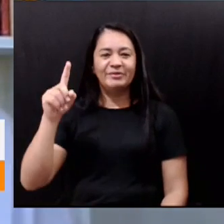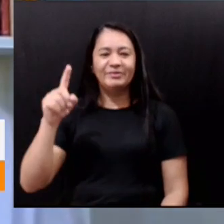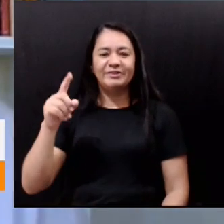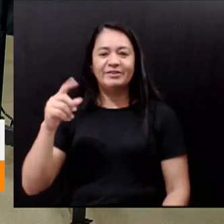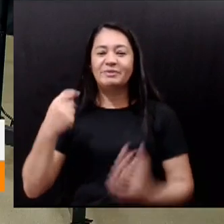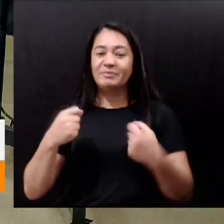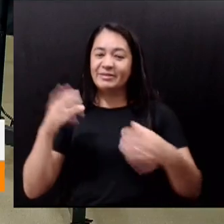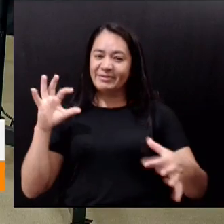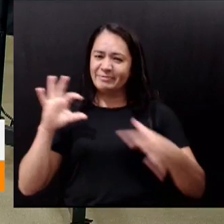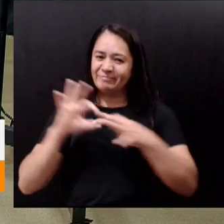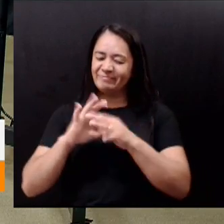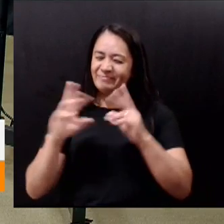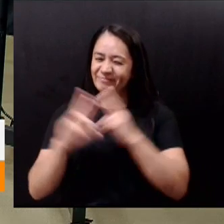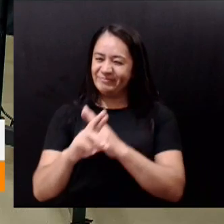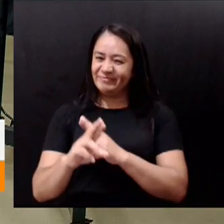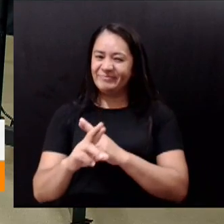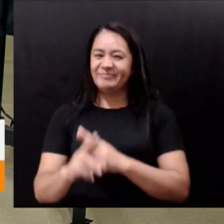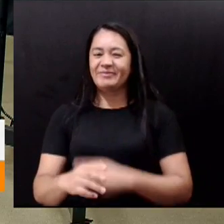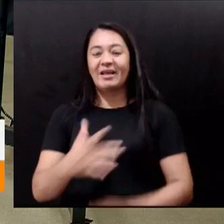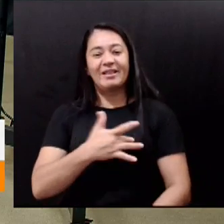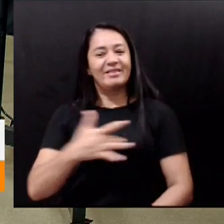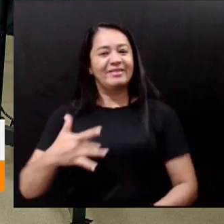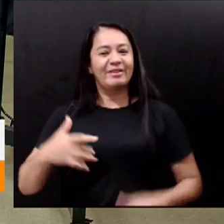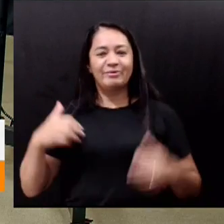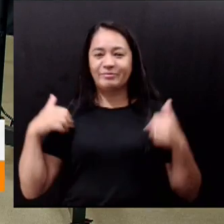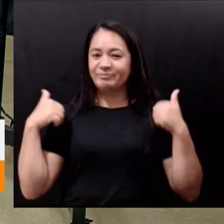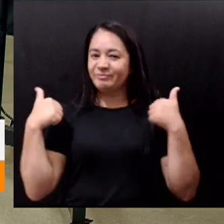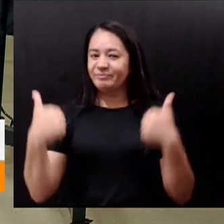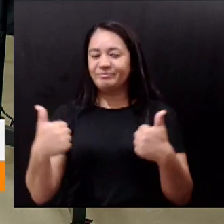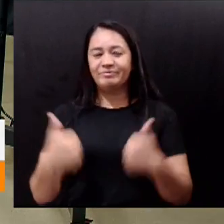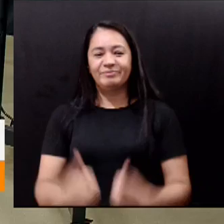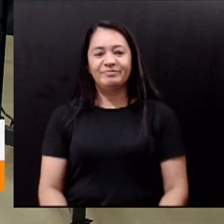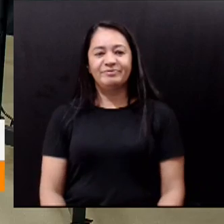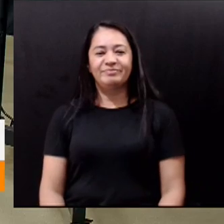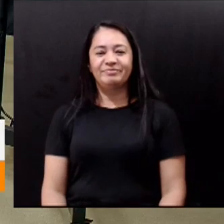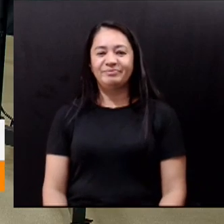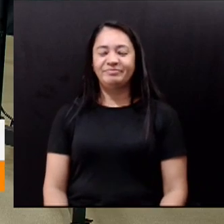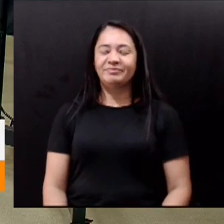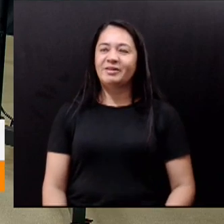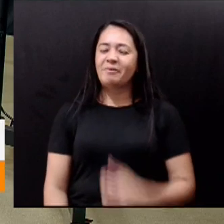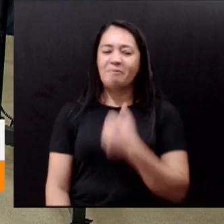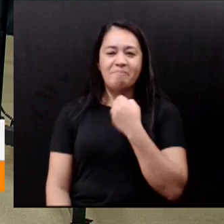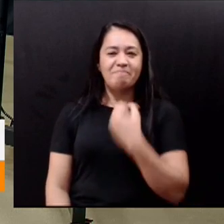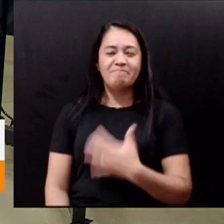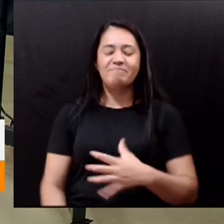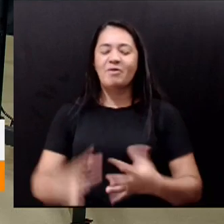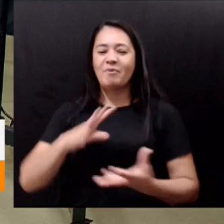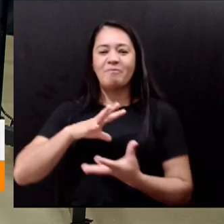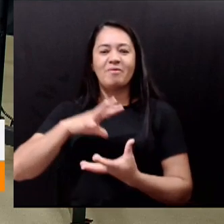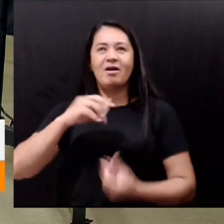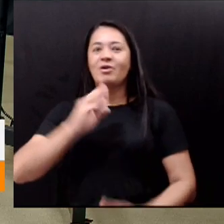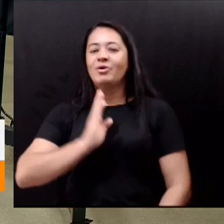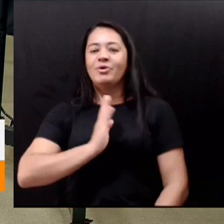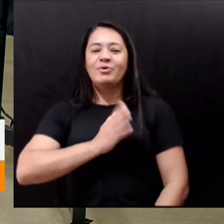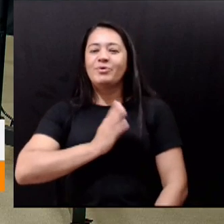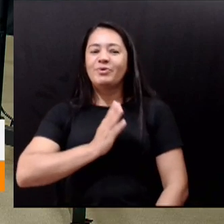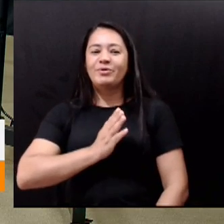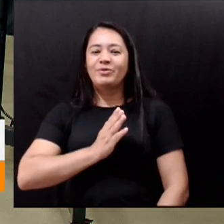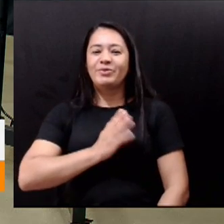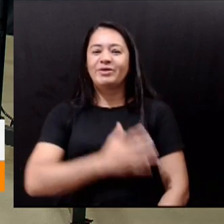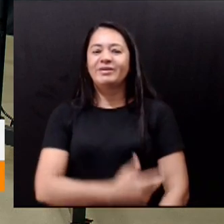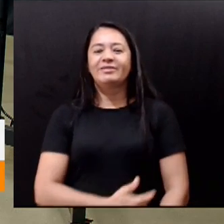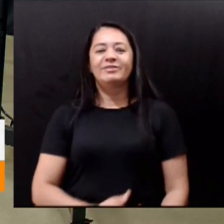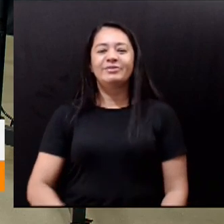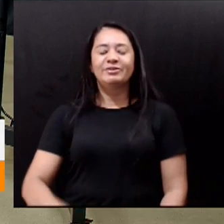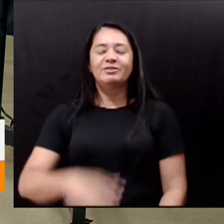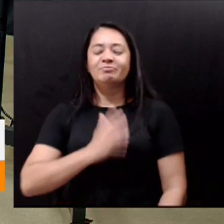pessoal. Saudável, importante, saudável, faz bem para a alma, para o coração. Deixa o coração quentinho, né, Luísa? Com certeza.